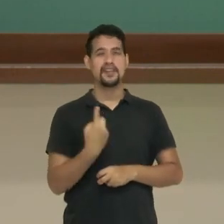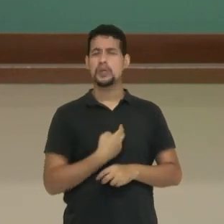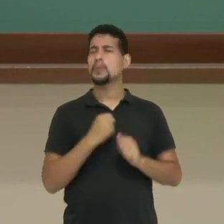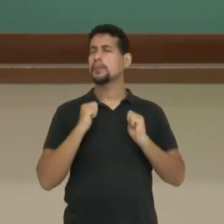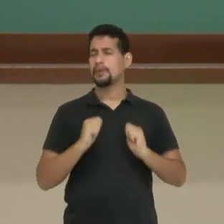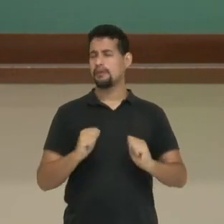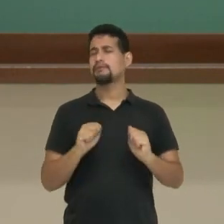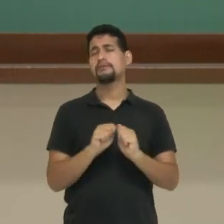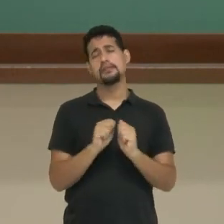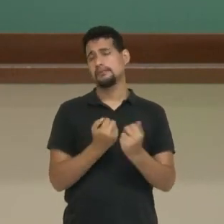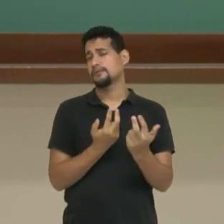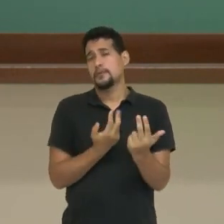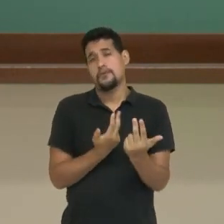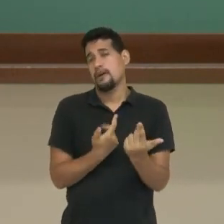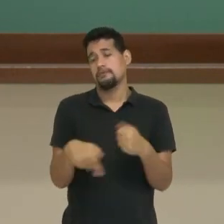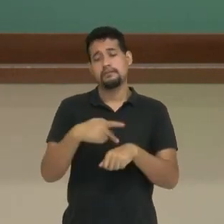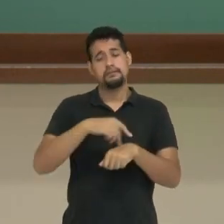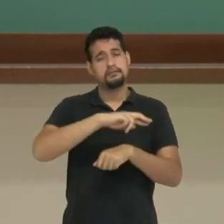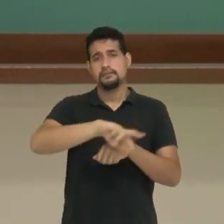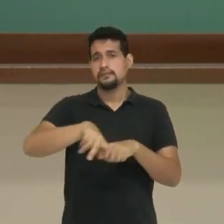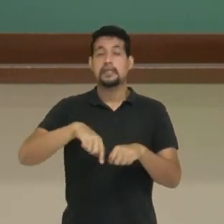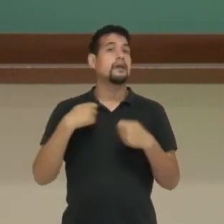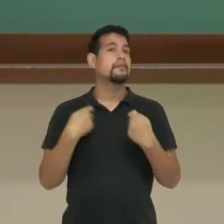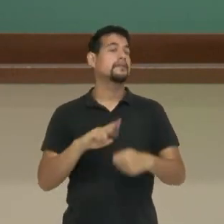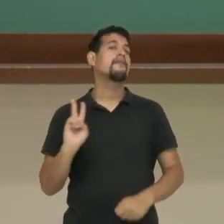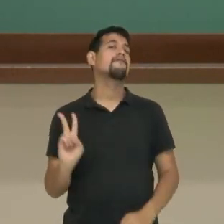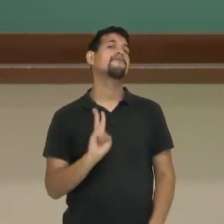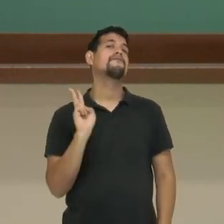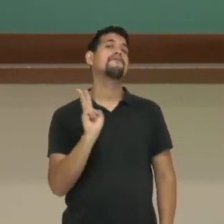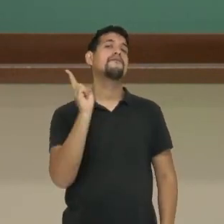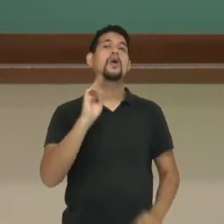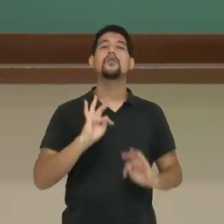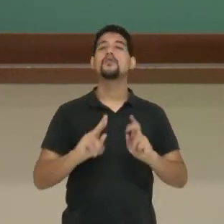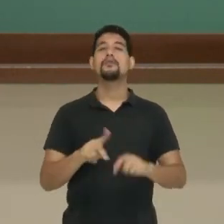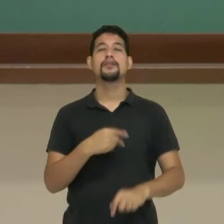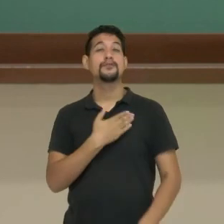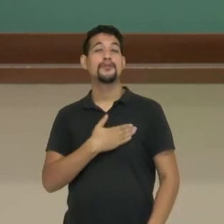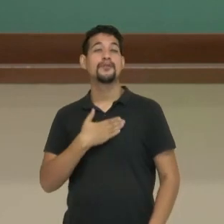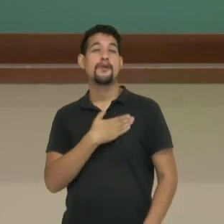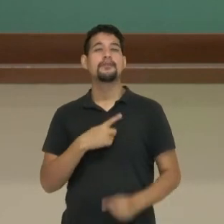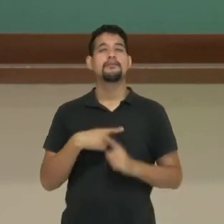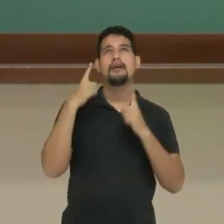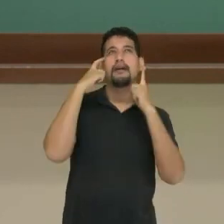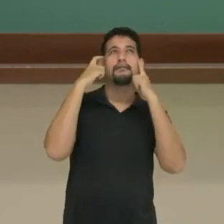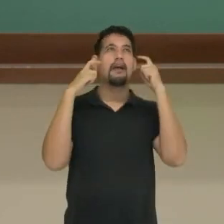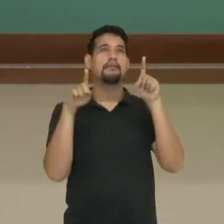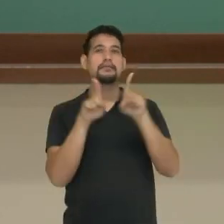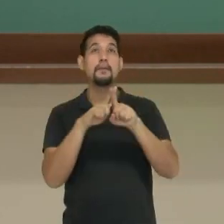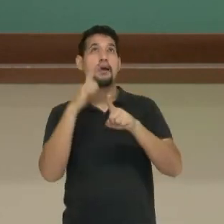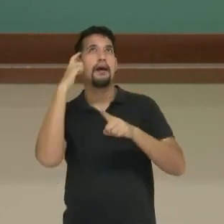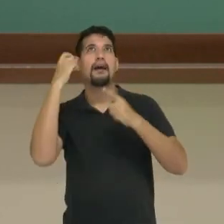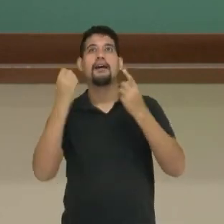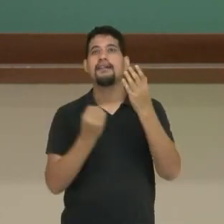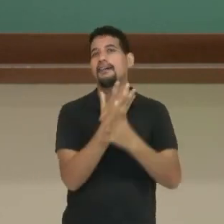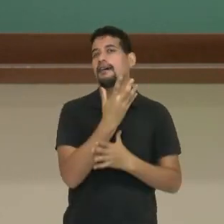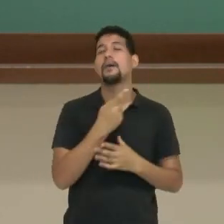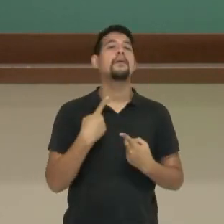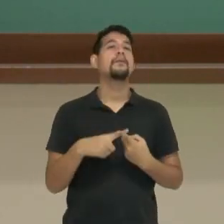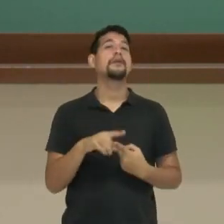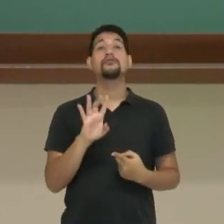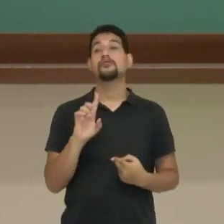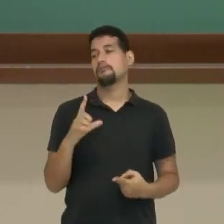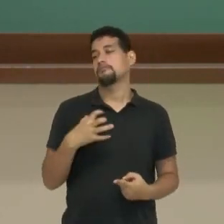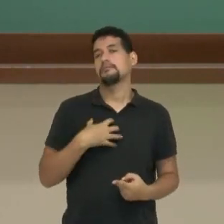fazer isso, né? Então, temos que valorizar aquilo que a gente gosta, as nossas ideias, a nossa criatividade, pois só